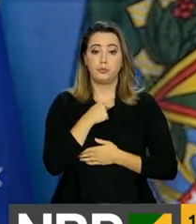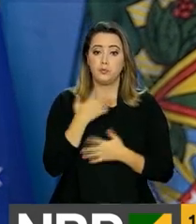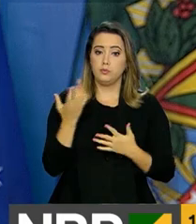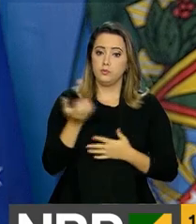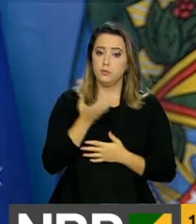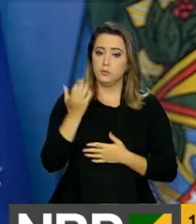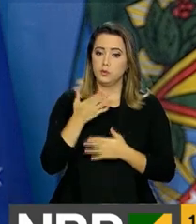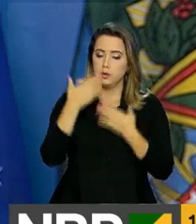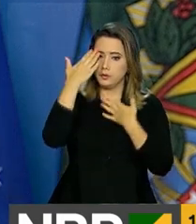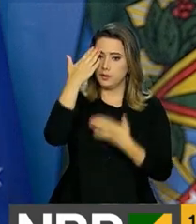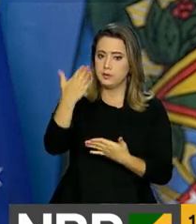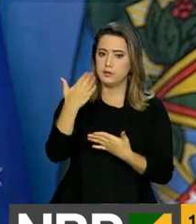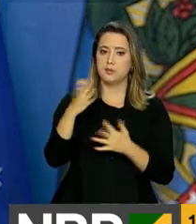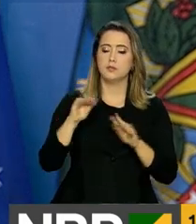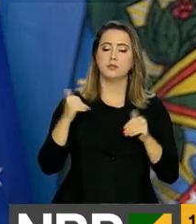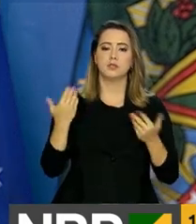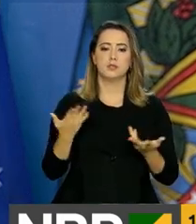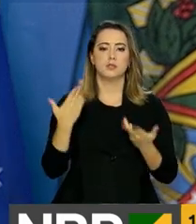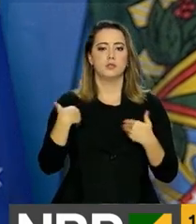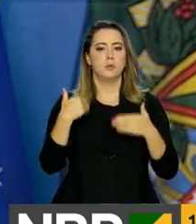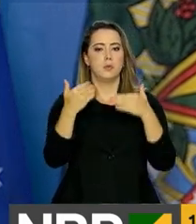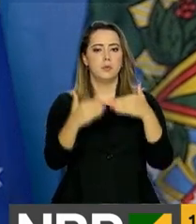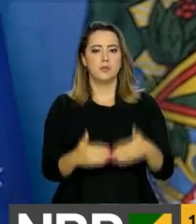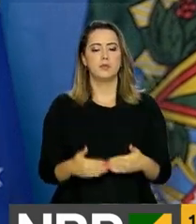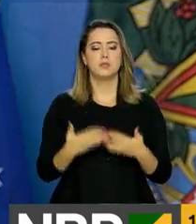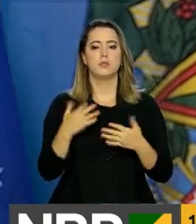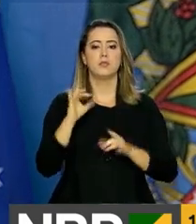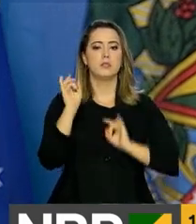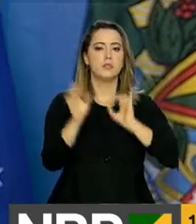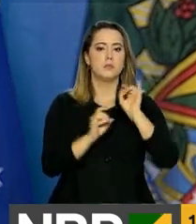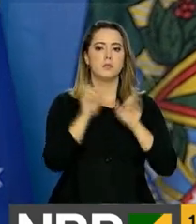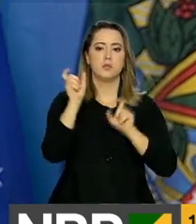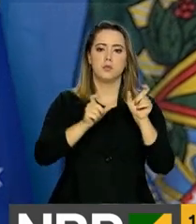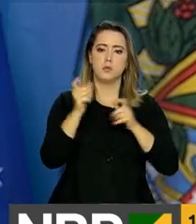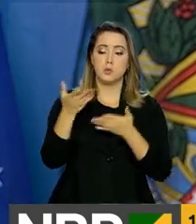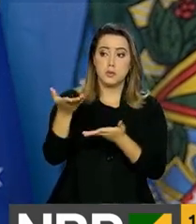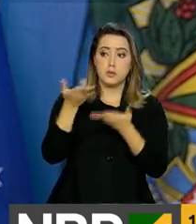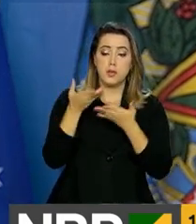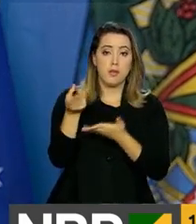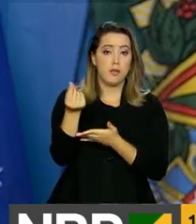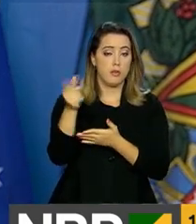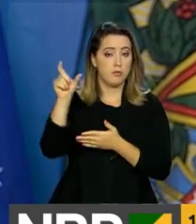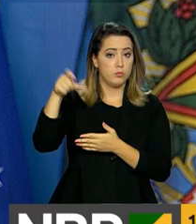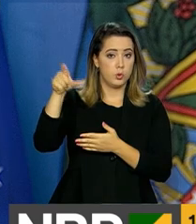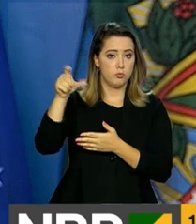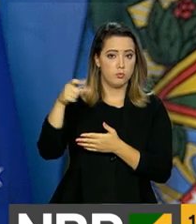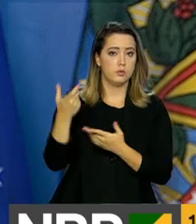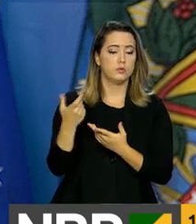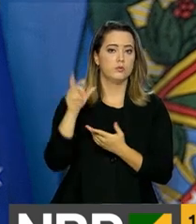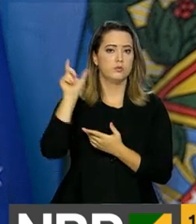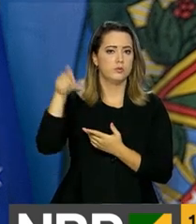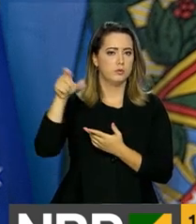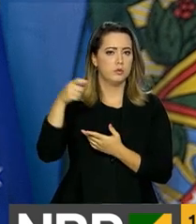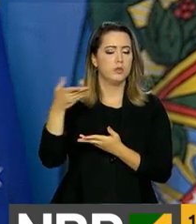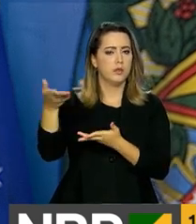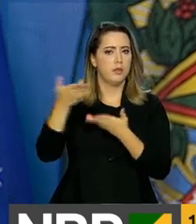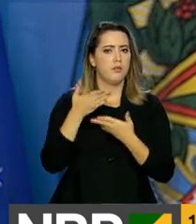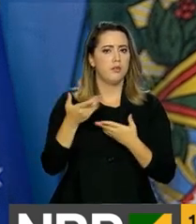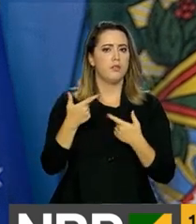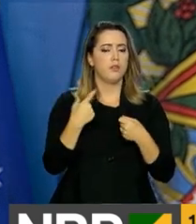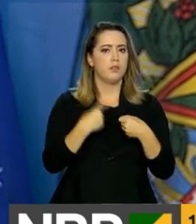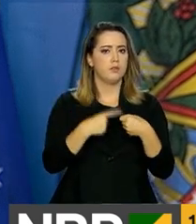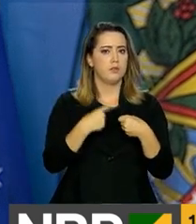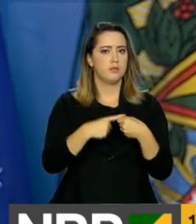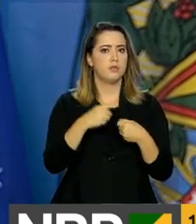quero quero agradecer por toda a presença especial dos beneficiários não é que vieram a de caruaru